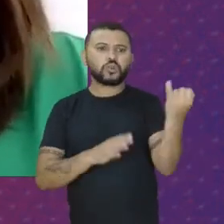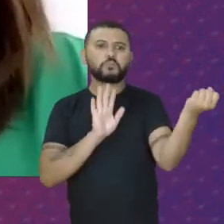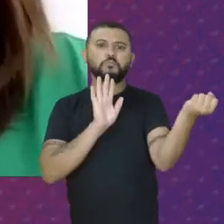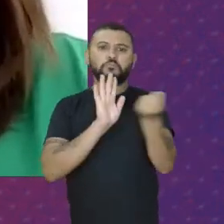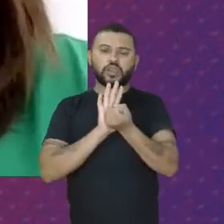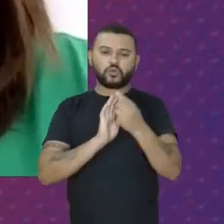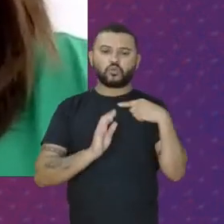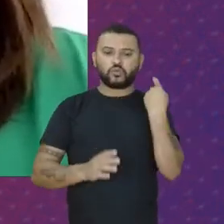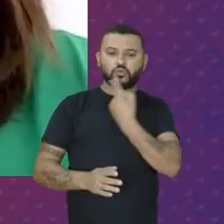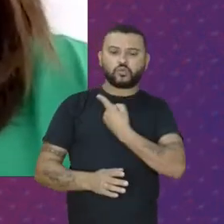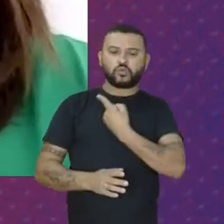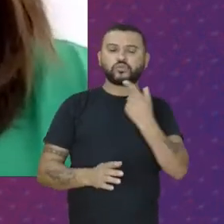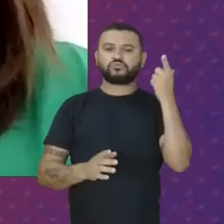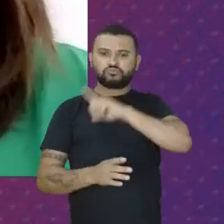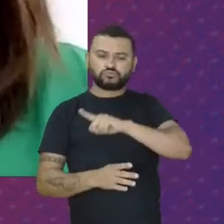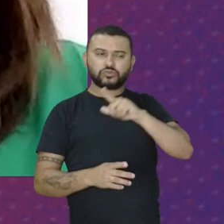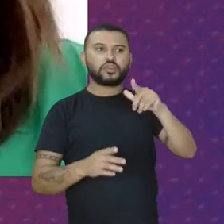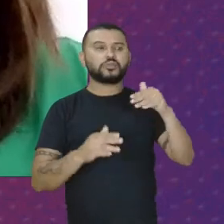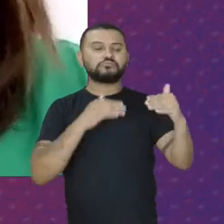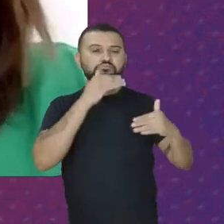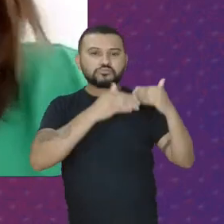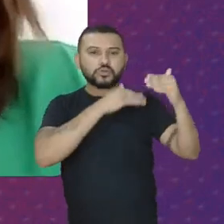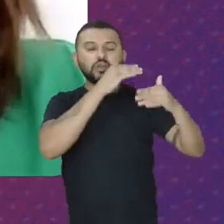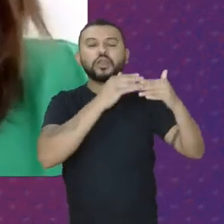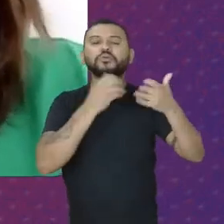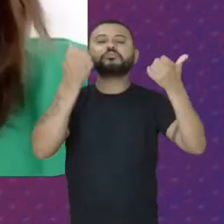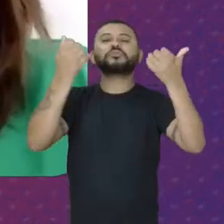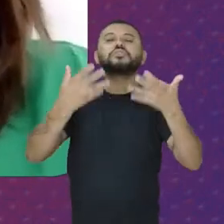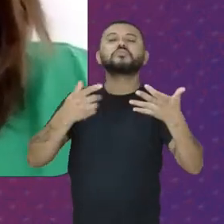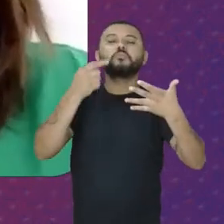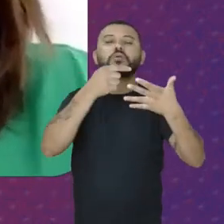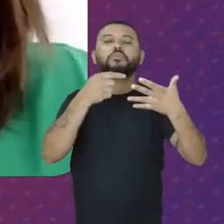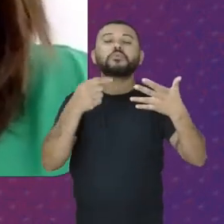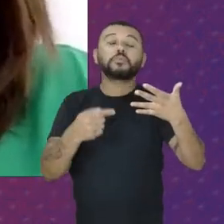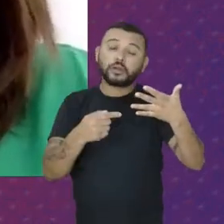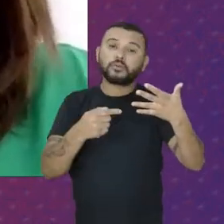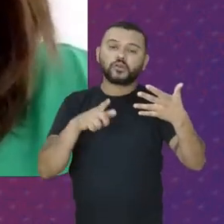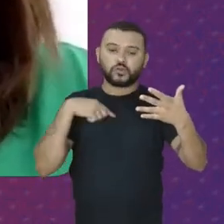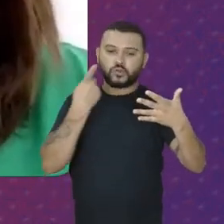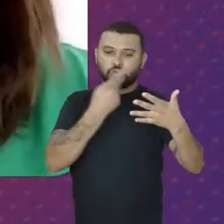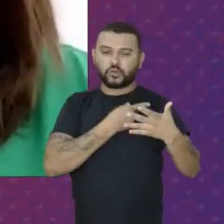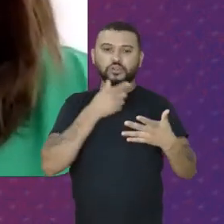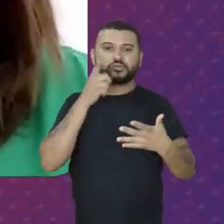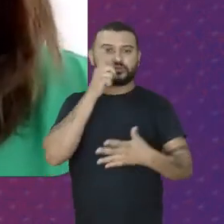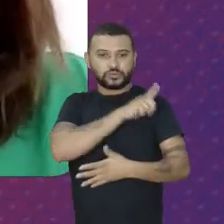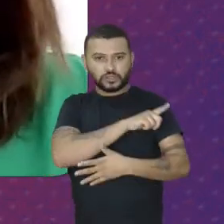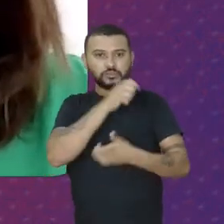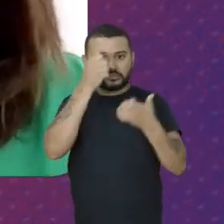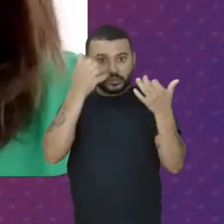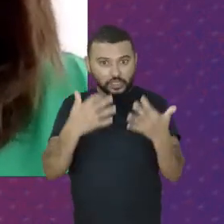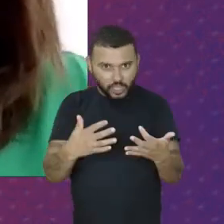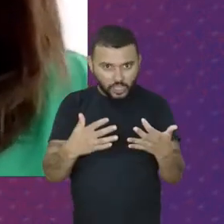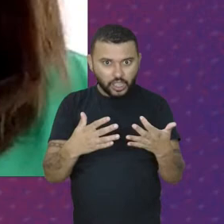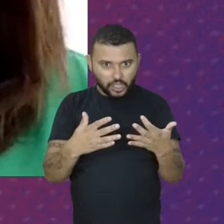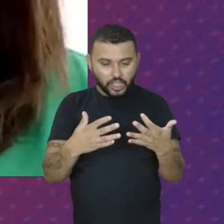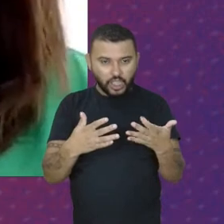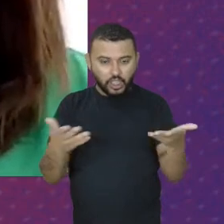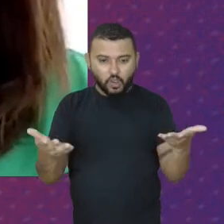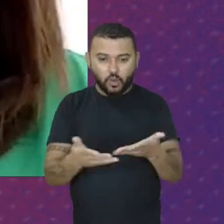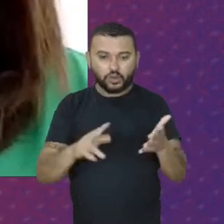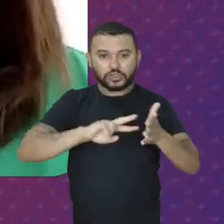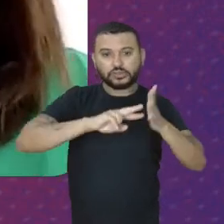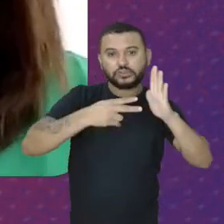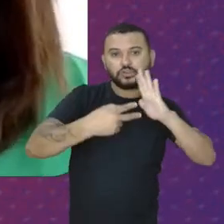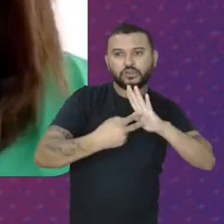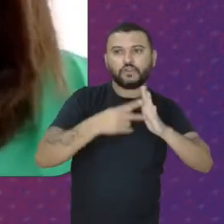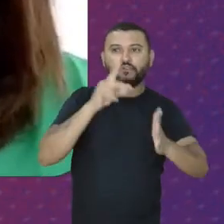nossa entidade, né? Eu digo tudo isso para que a gente possa chegar na discussão do